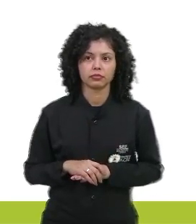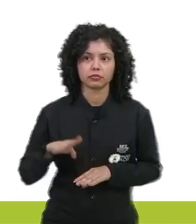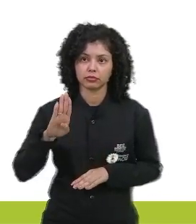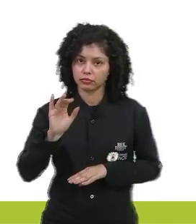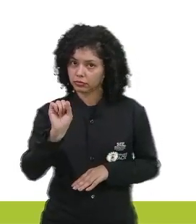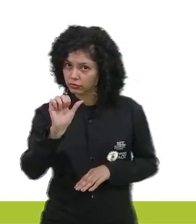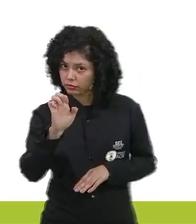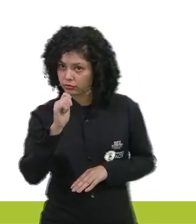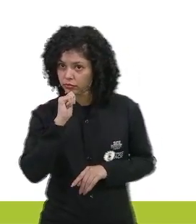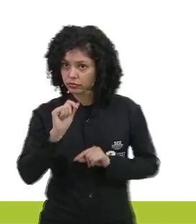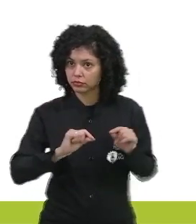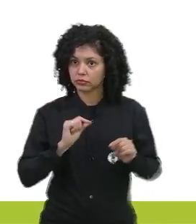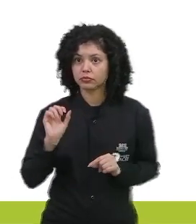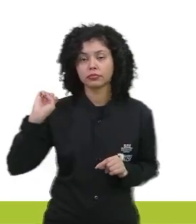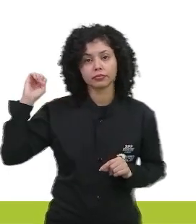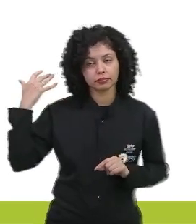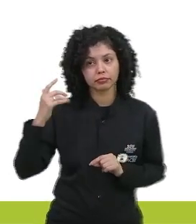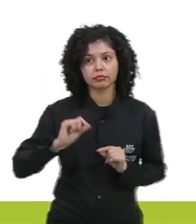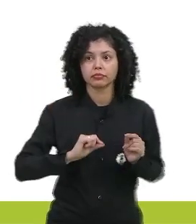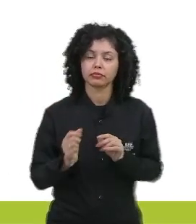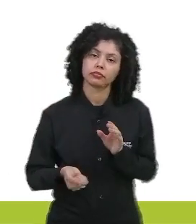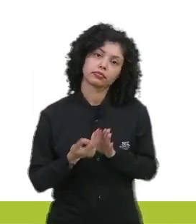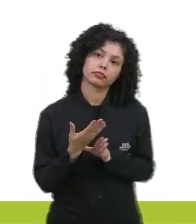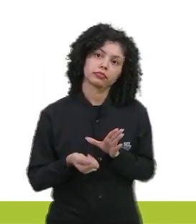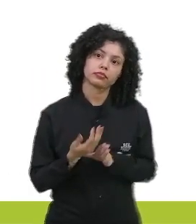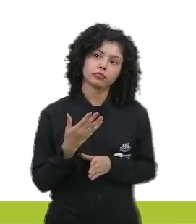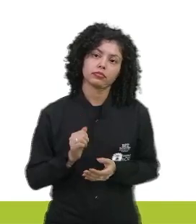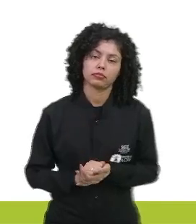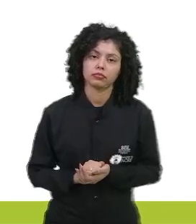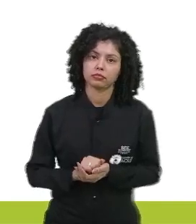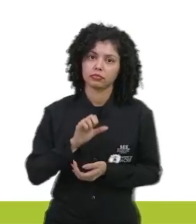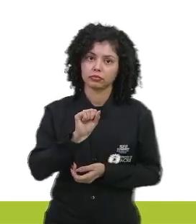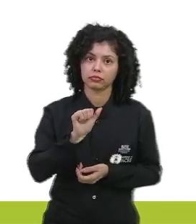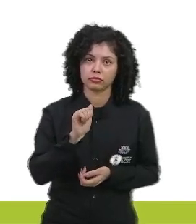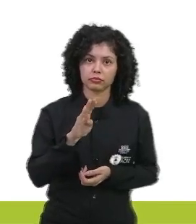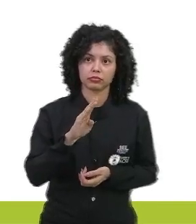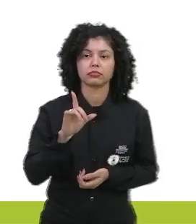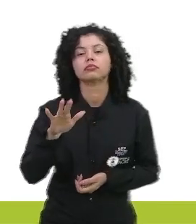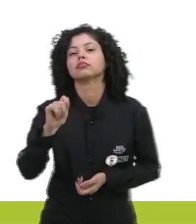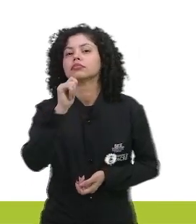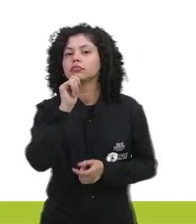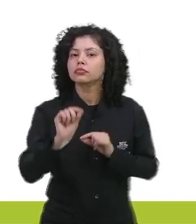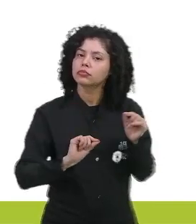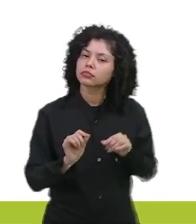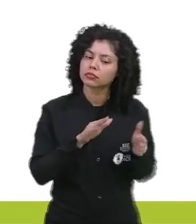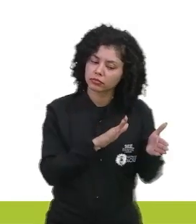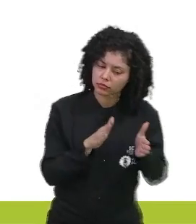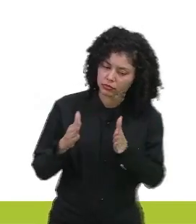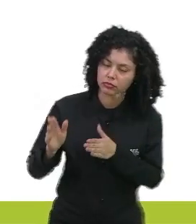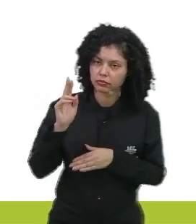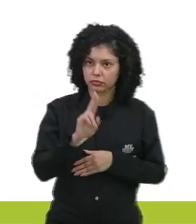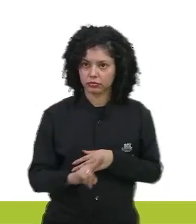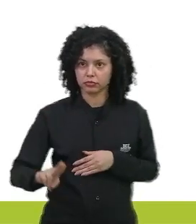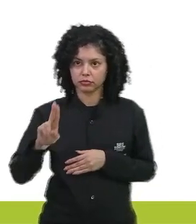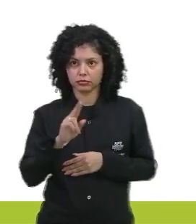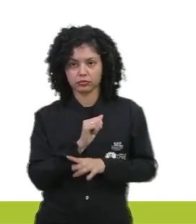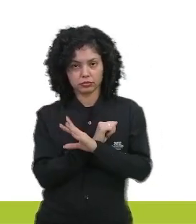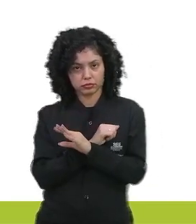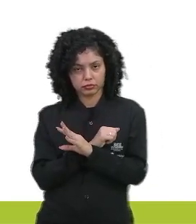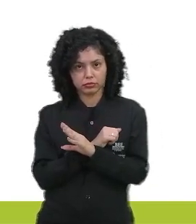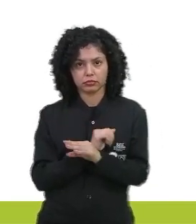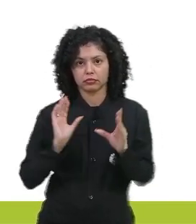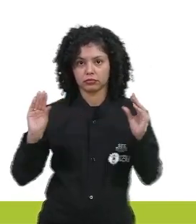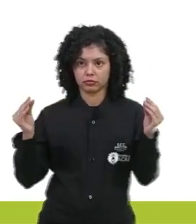hidróxido de sódio. Se isso acontecer, eu tenho a produção de um sabão. Mas a partir do momento em que eu uso um ácido graxo,